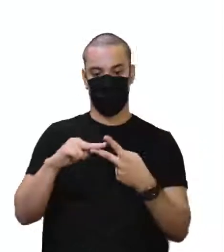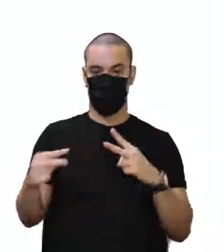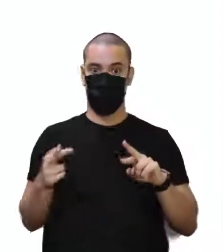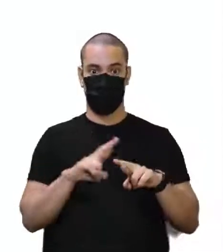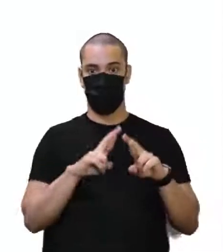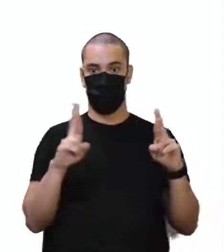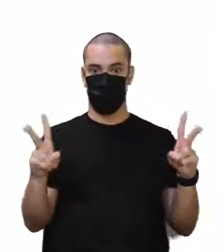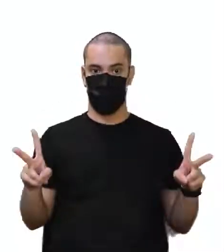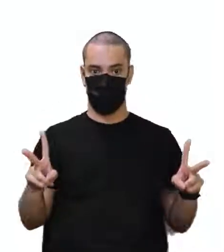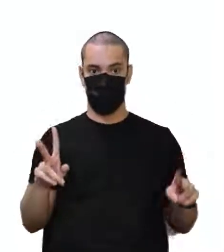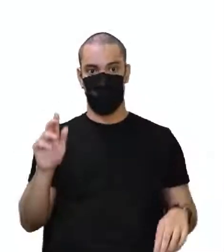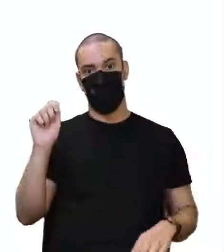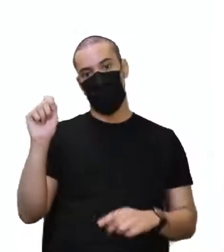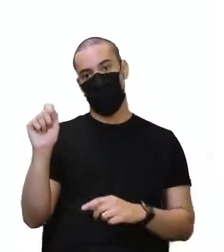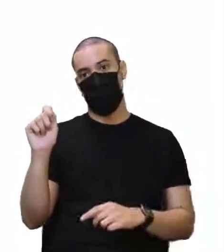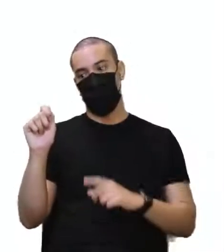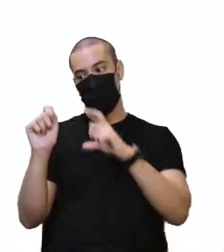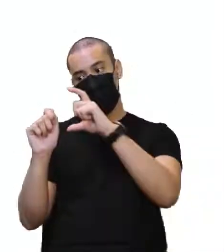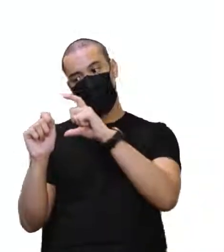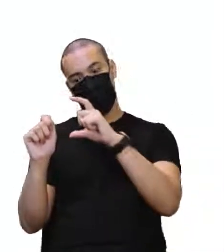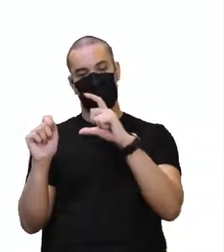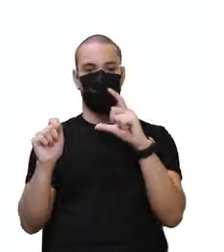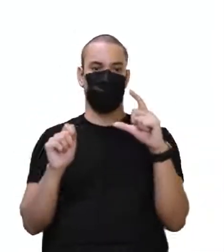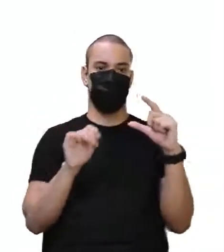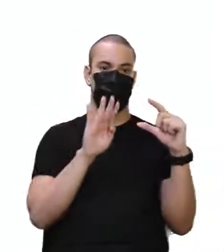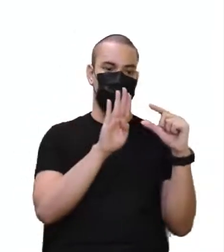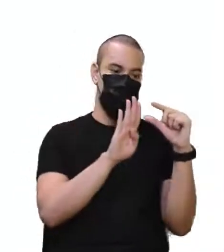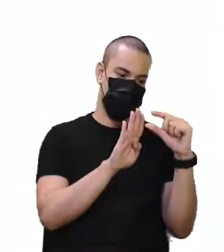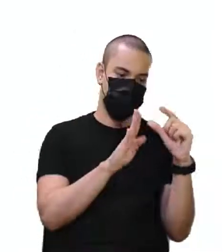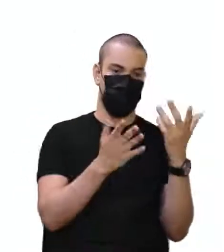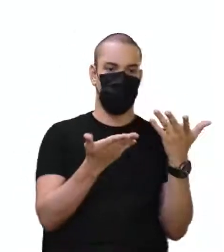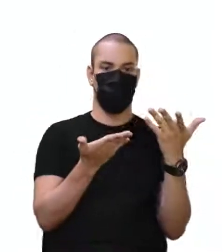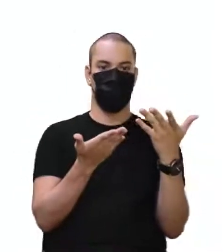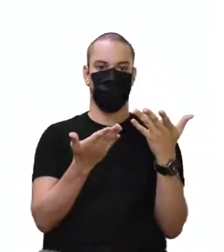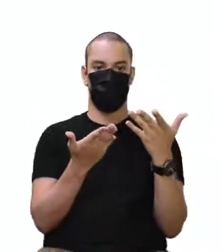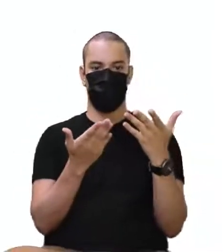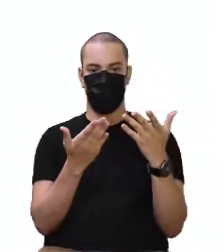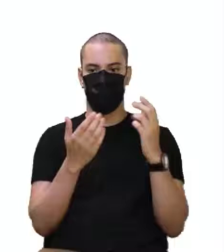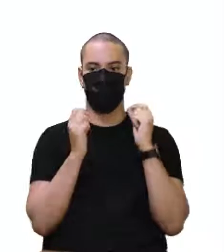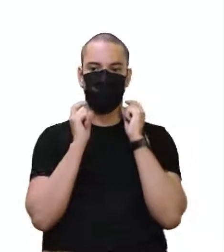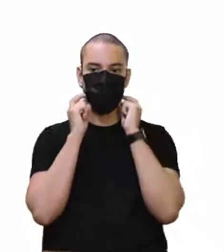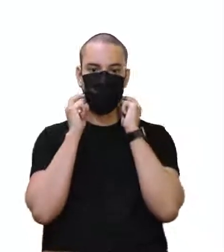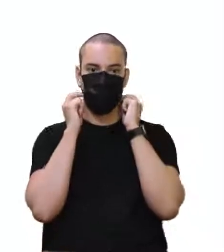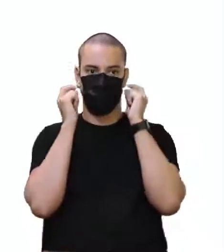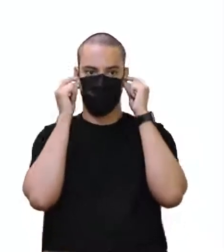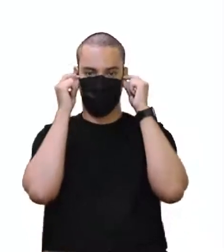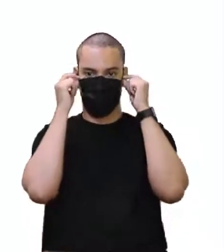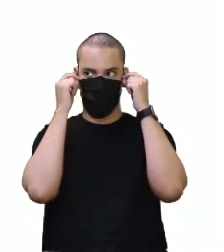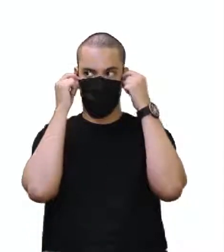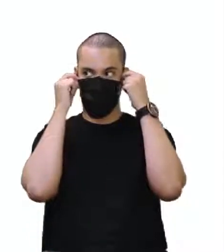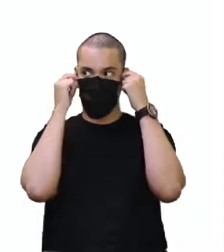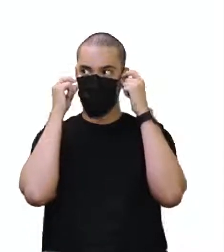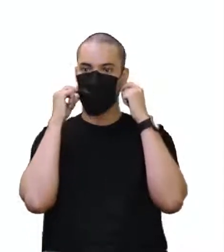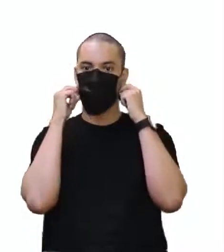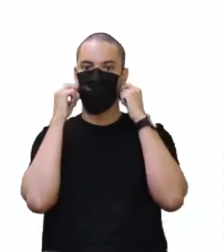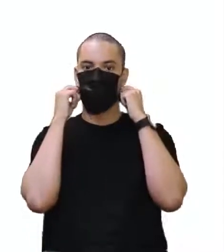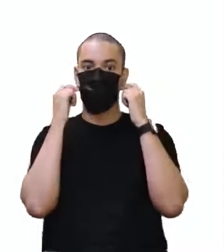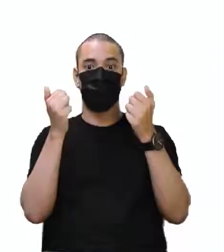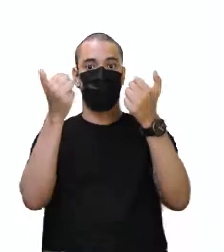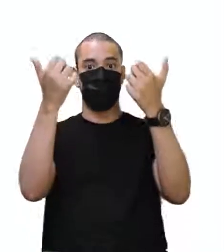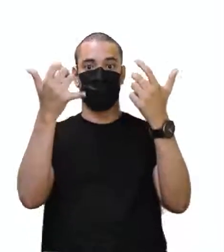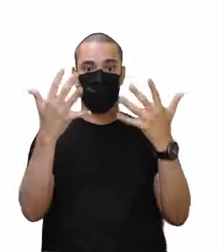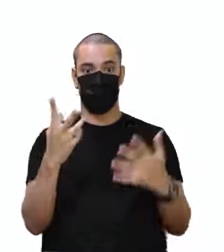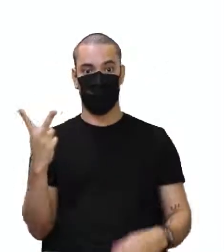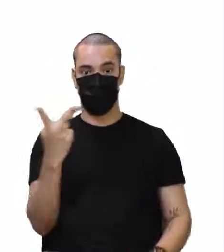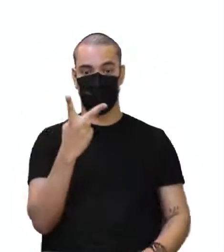heterozigotos, azão, Bzinho, tá certo? E diz que a segregação dessas duas características são